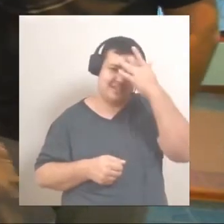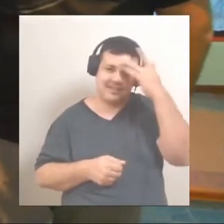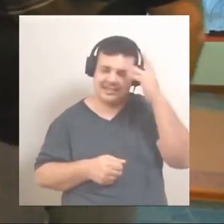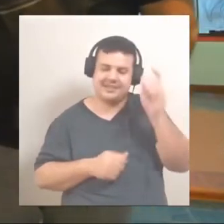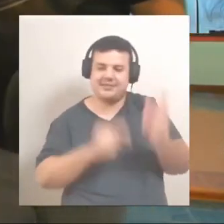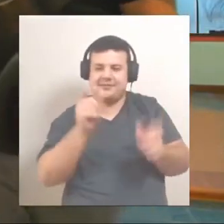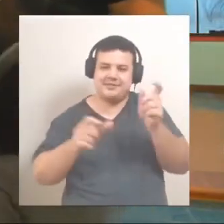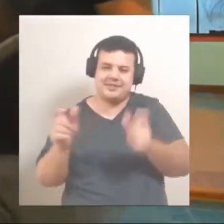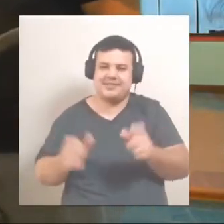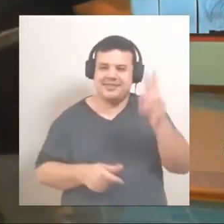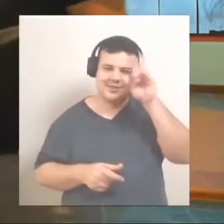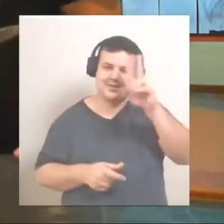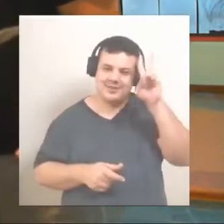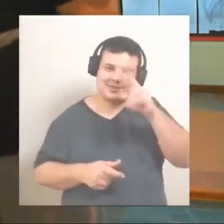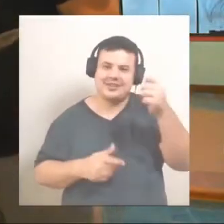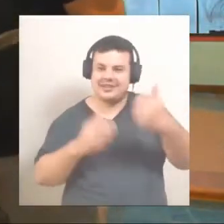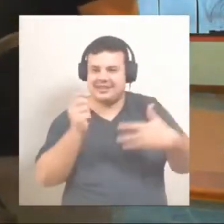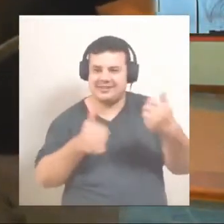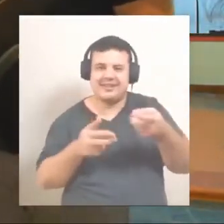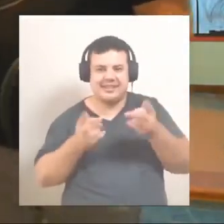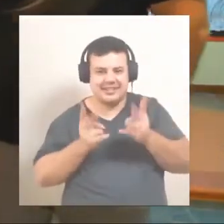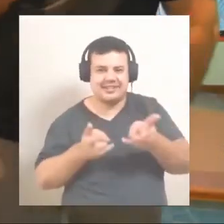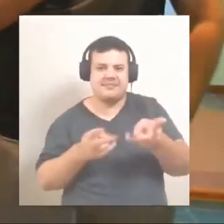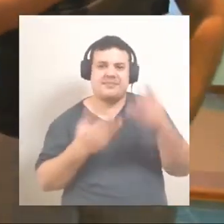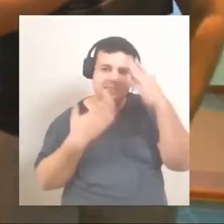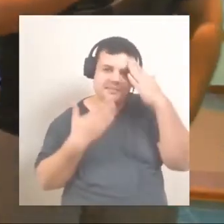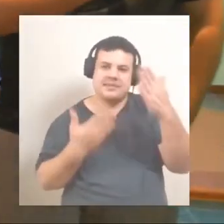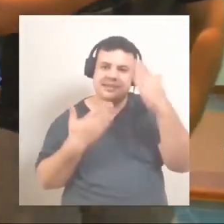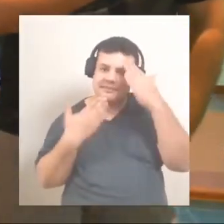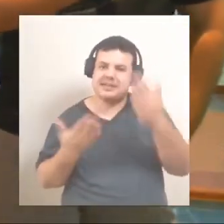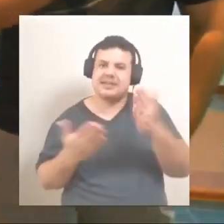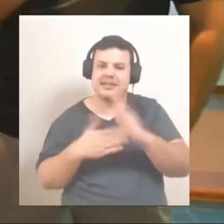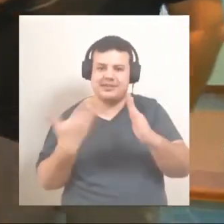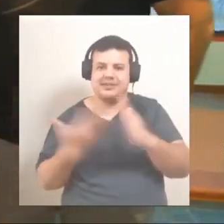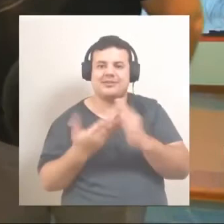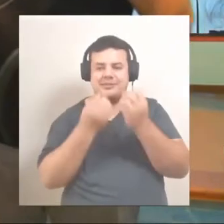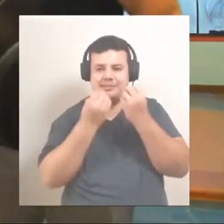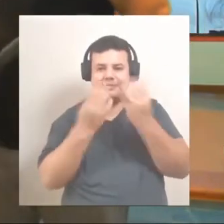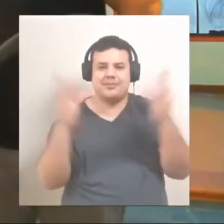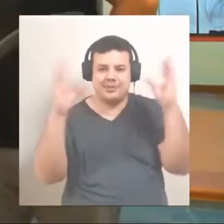nunca parar de contar histórias. Obrigado, viu? Obrigado a todos. Uma boa noite.